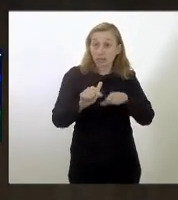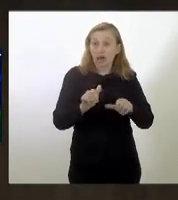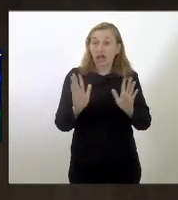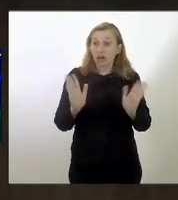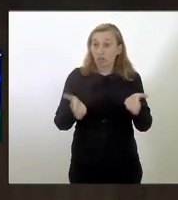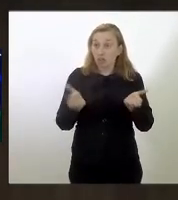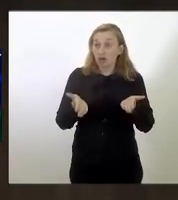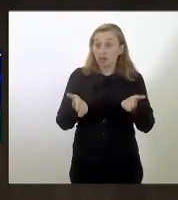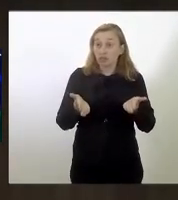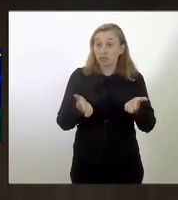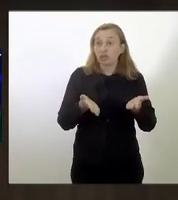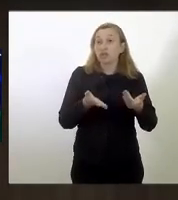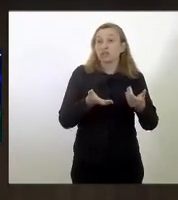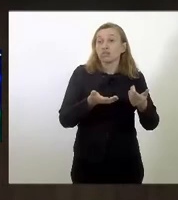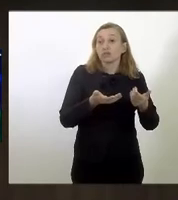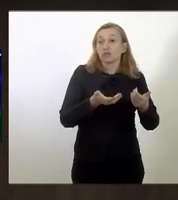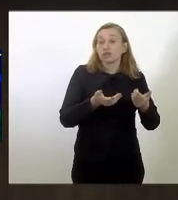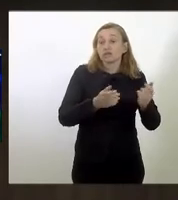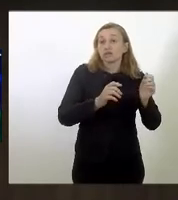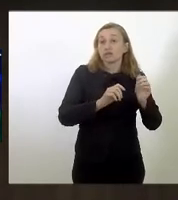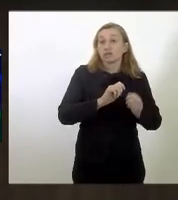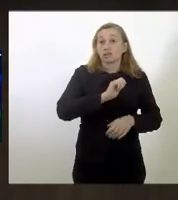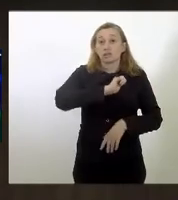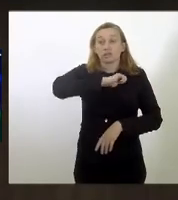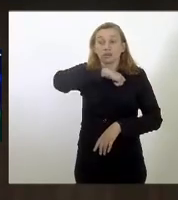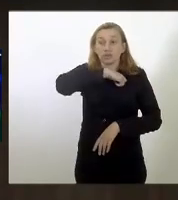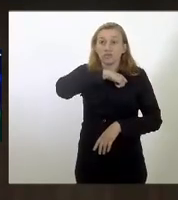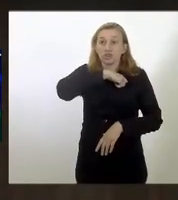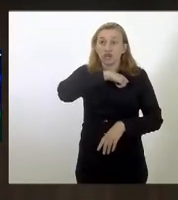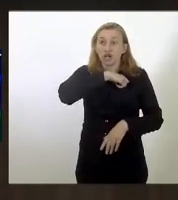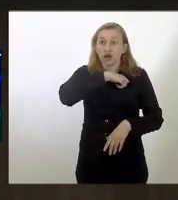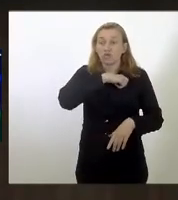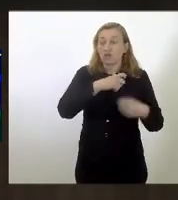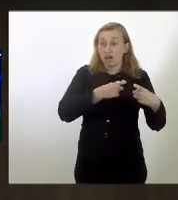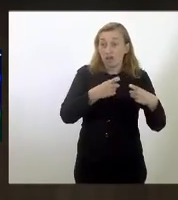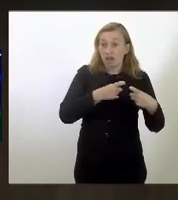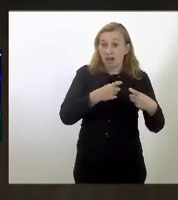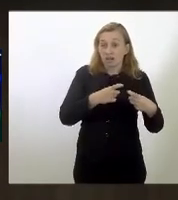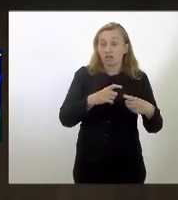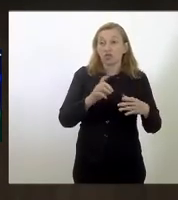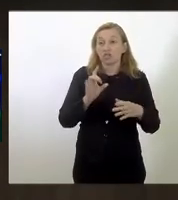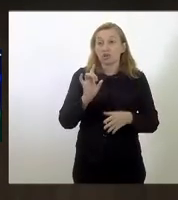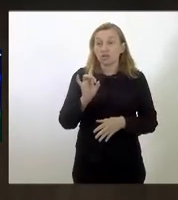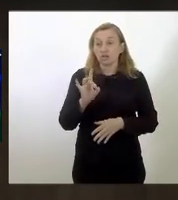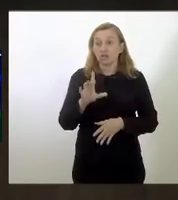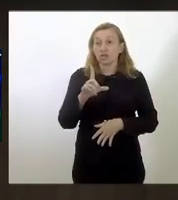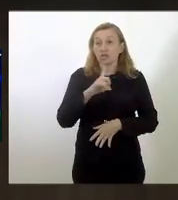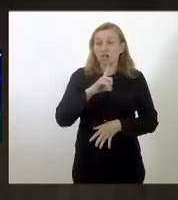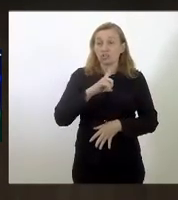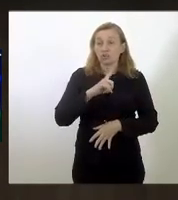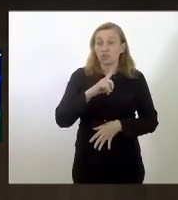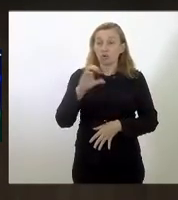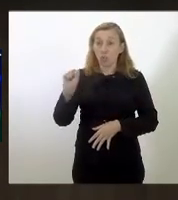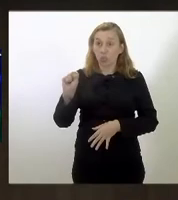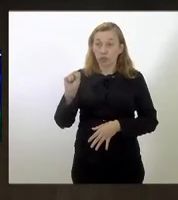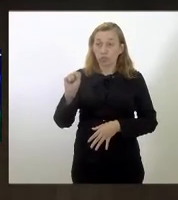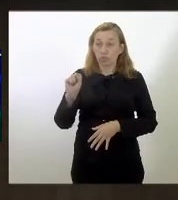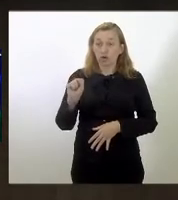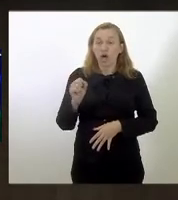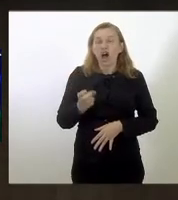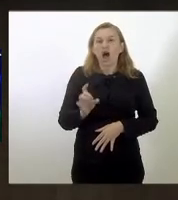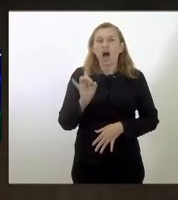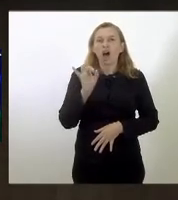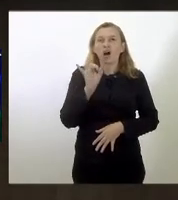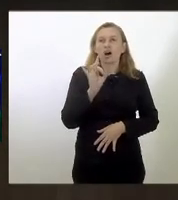fiscal, nós hoje só temos 8. A última que saiu do nosso estado, foi a Camil, que